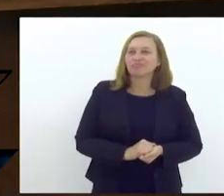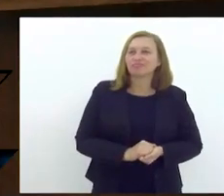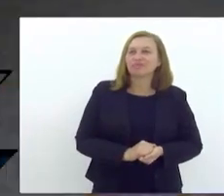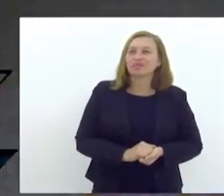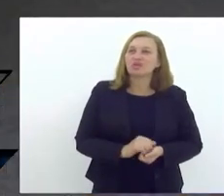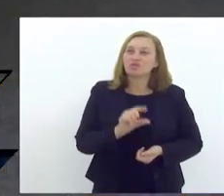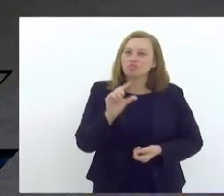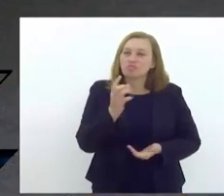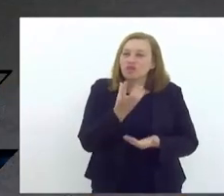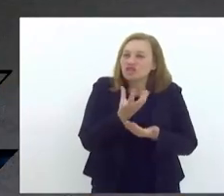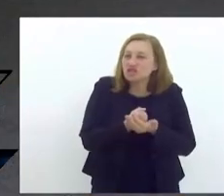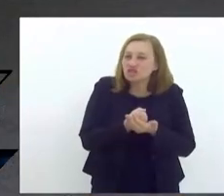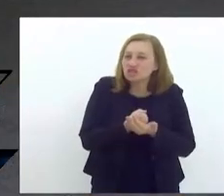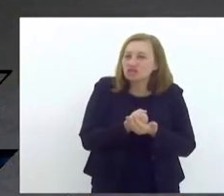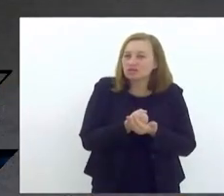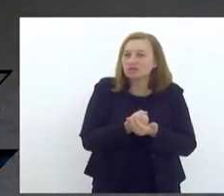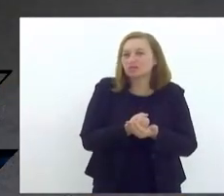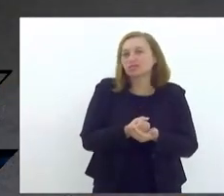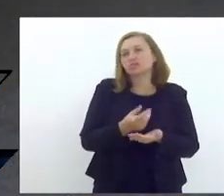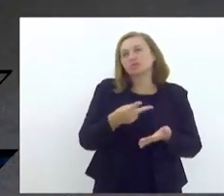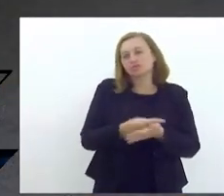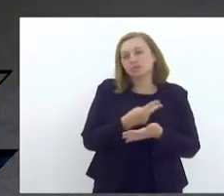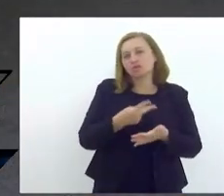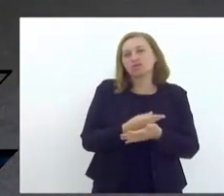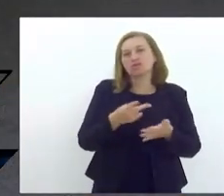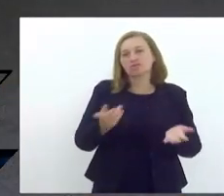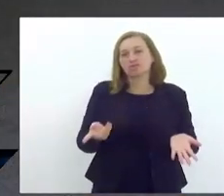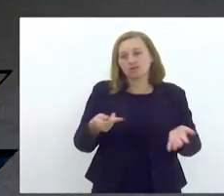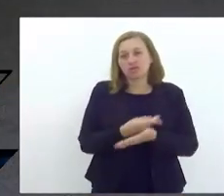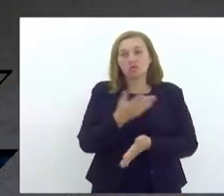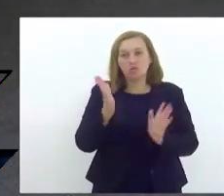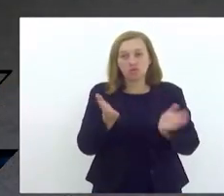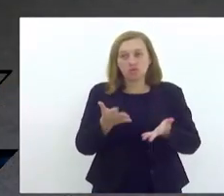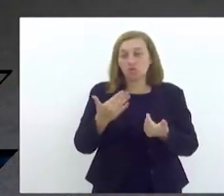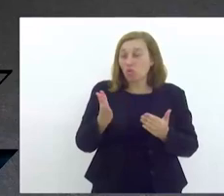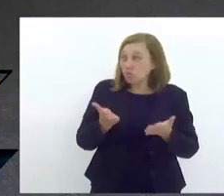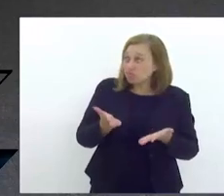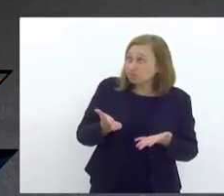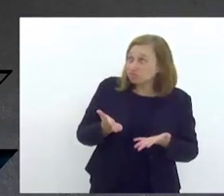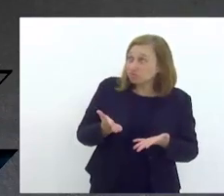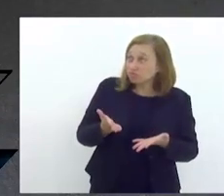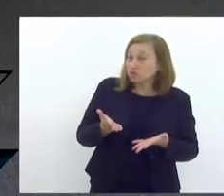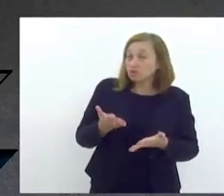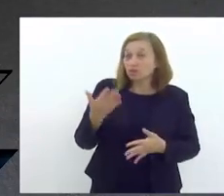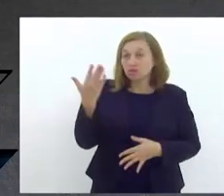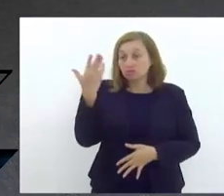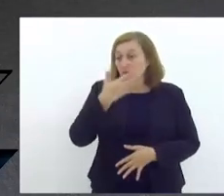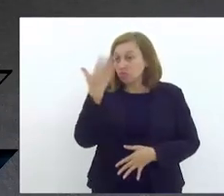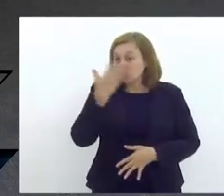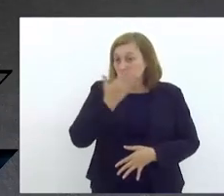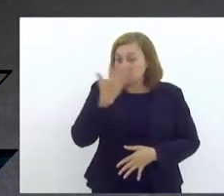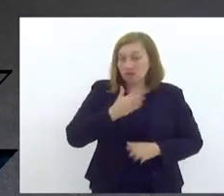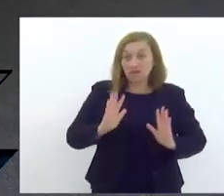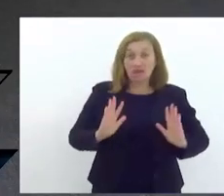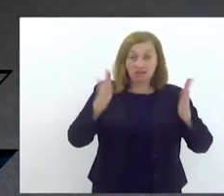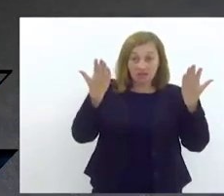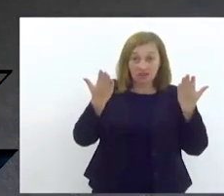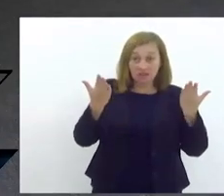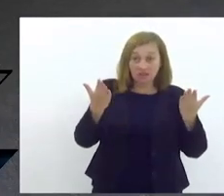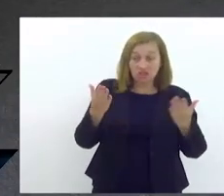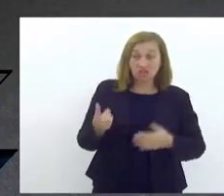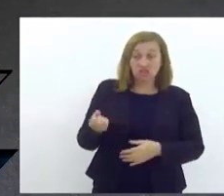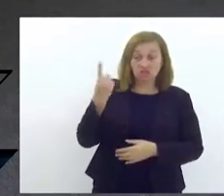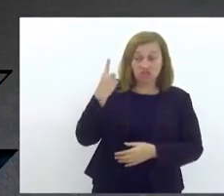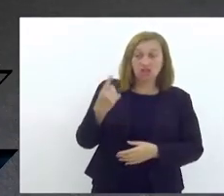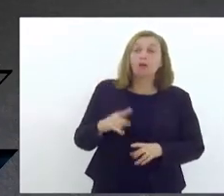um pequeno registro da deselegância do que aconteceu hoje por óbvio não estava naquele circo de horrores naquela festa de gente esquisita